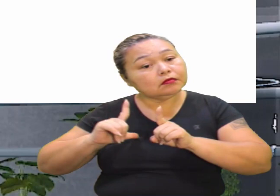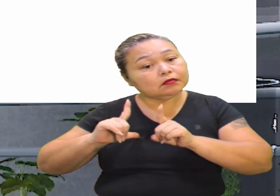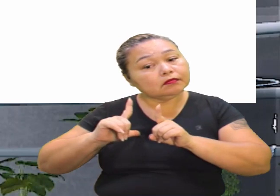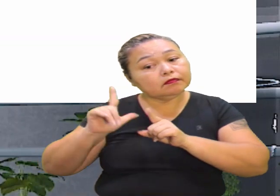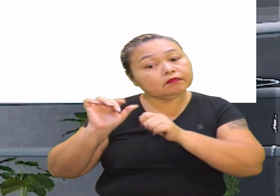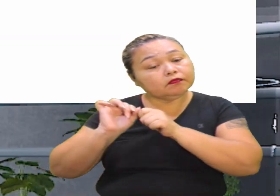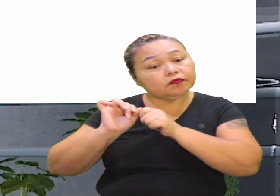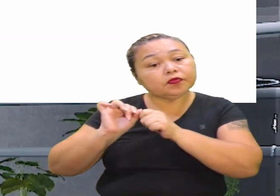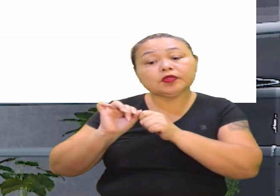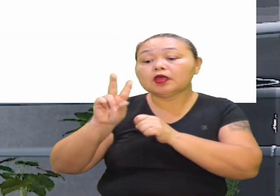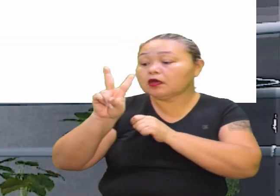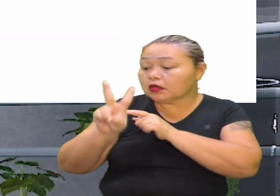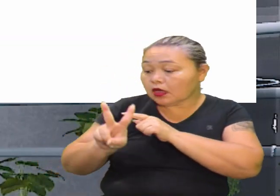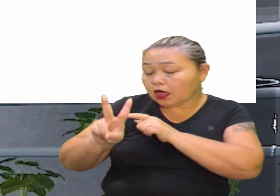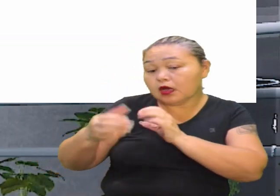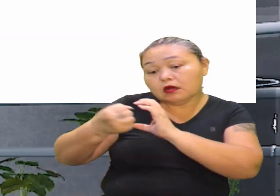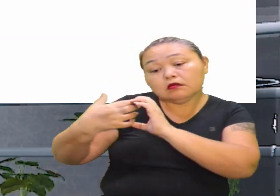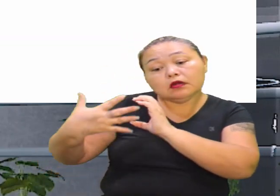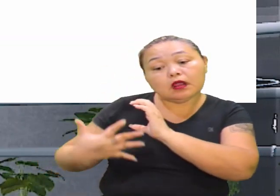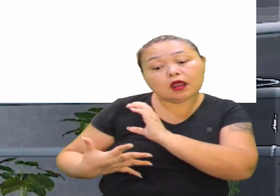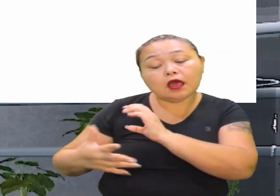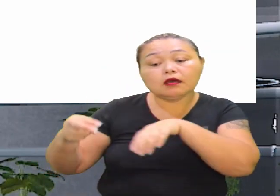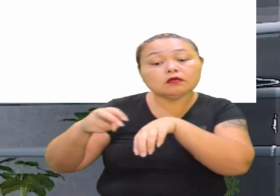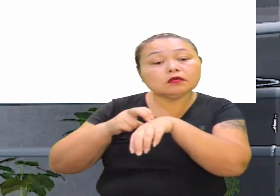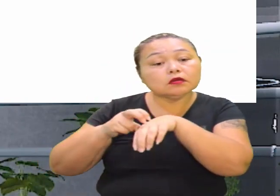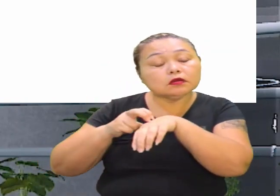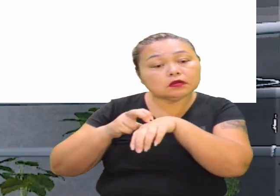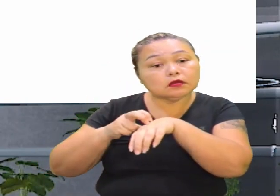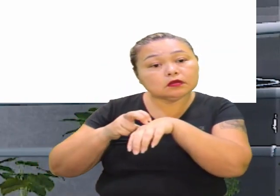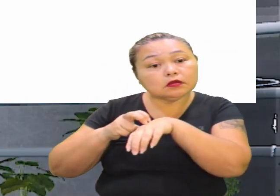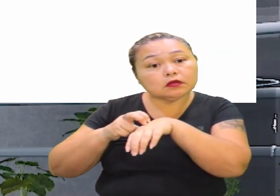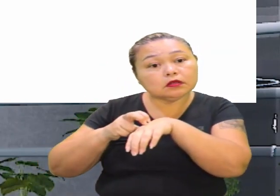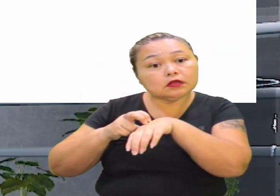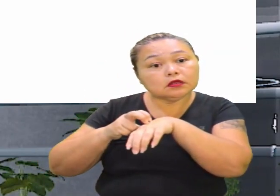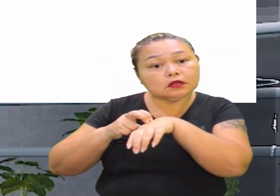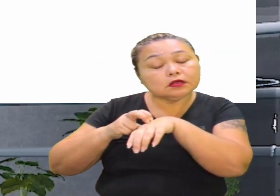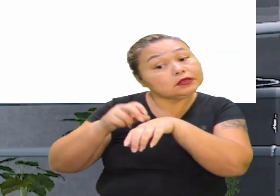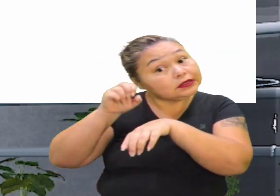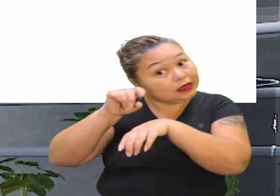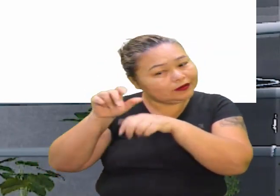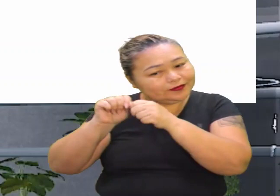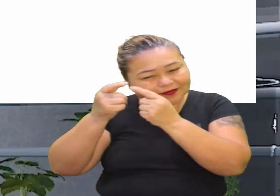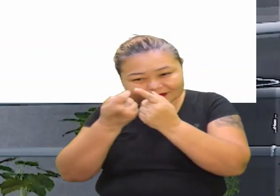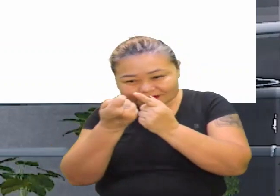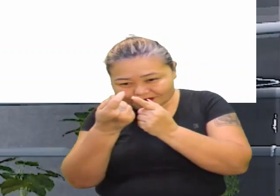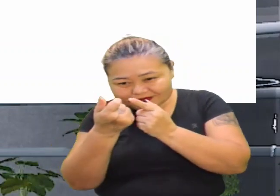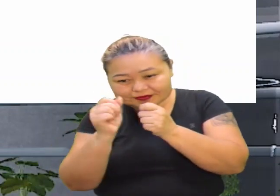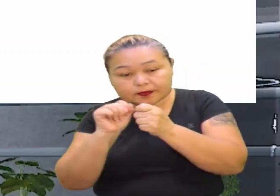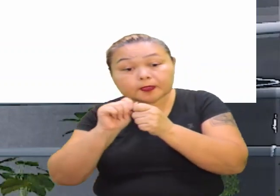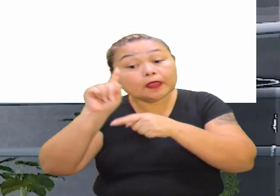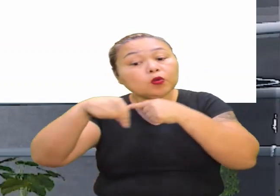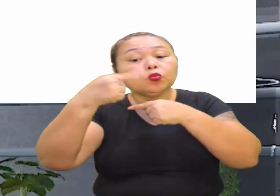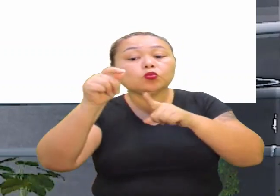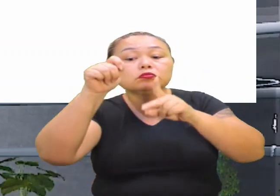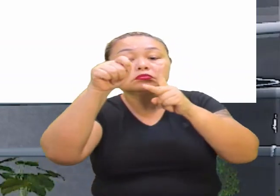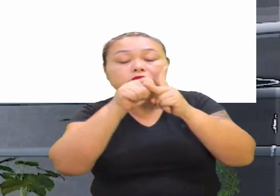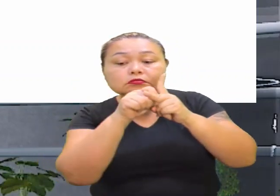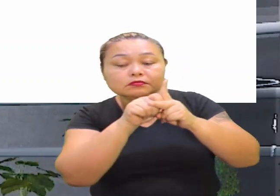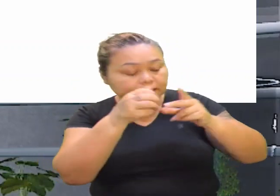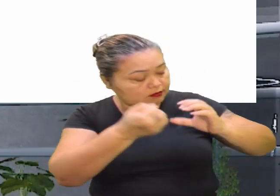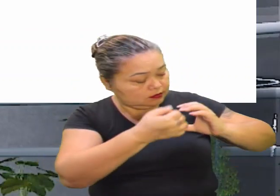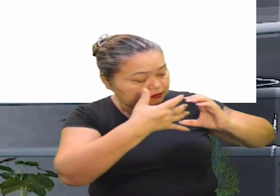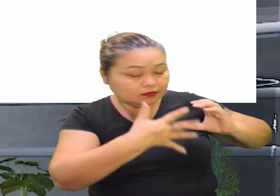V minúsculo para a característica verde. Se ela fosse uma ervilha. E no outro mês, V minúsculo